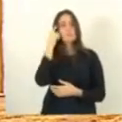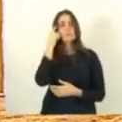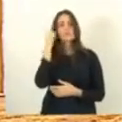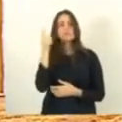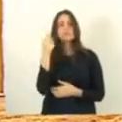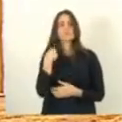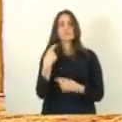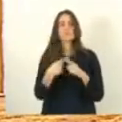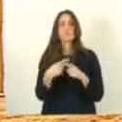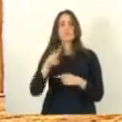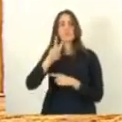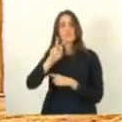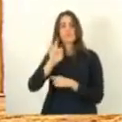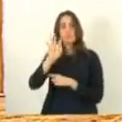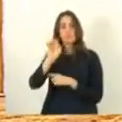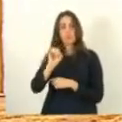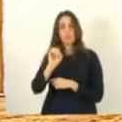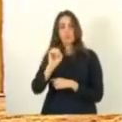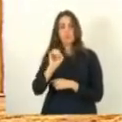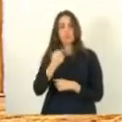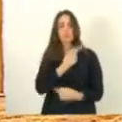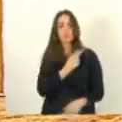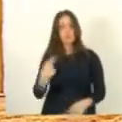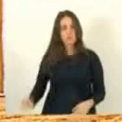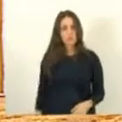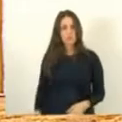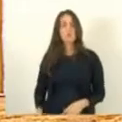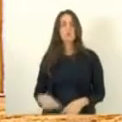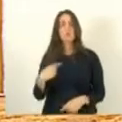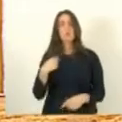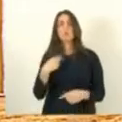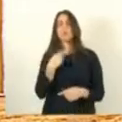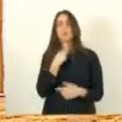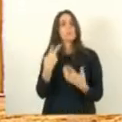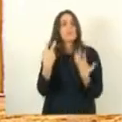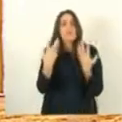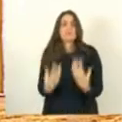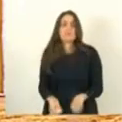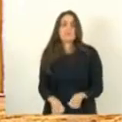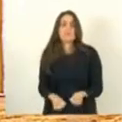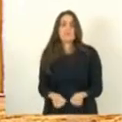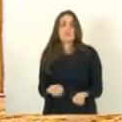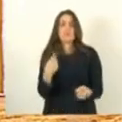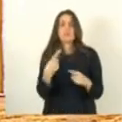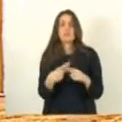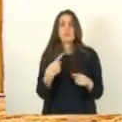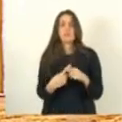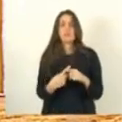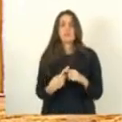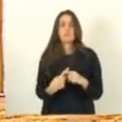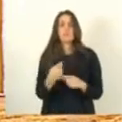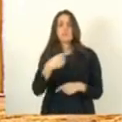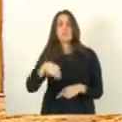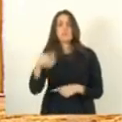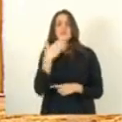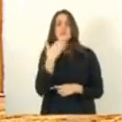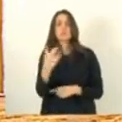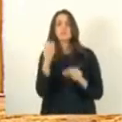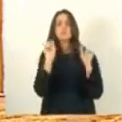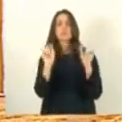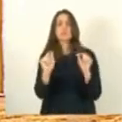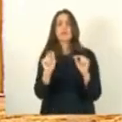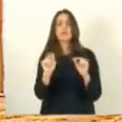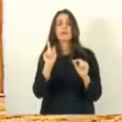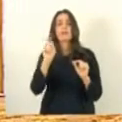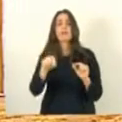que a gente derrube o veto do governador, uma vez que a única coisa que estamos pleiteando aqui é